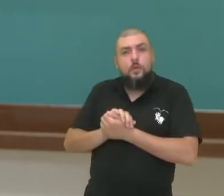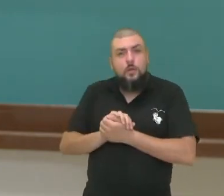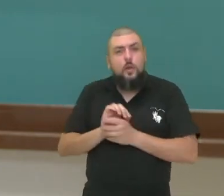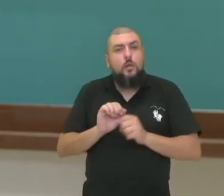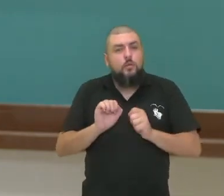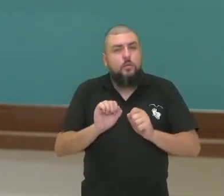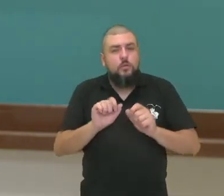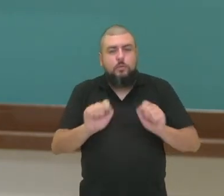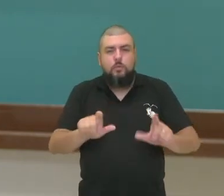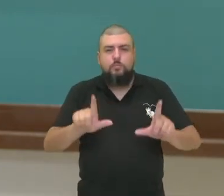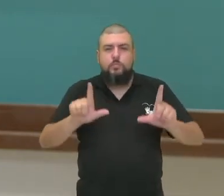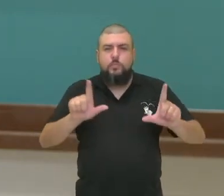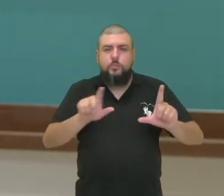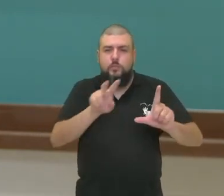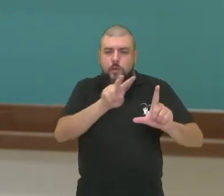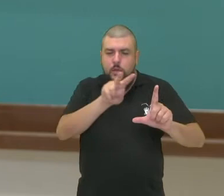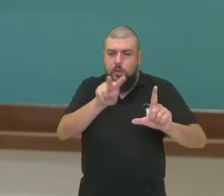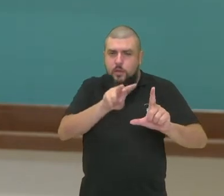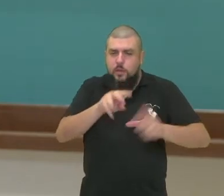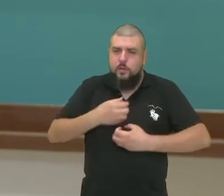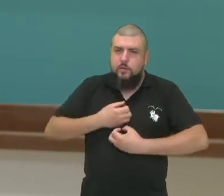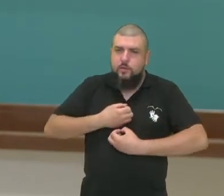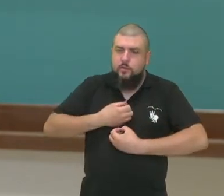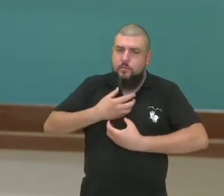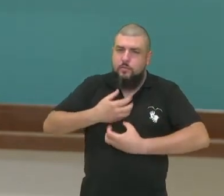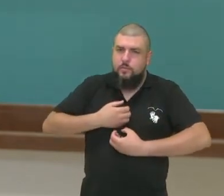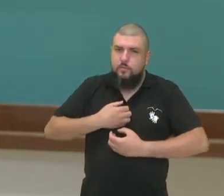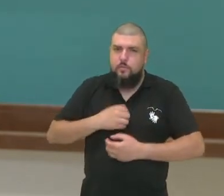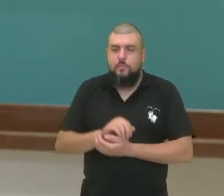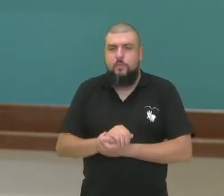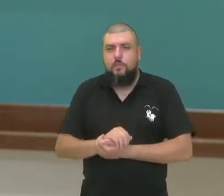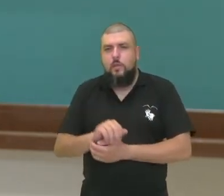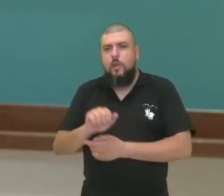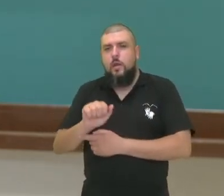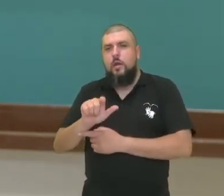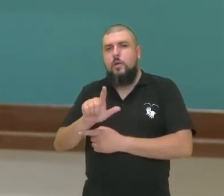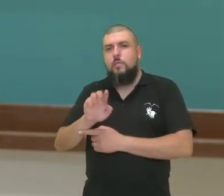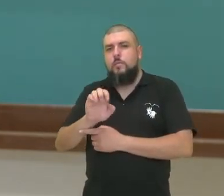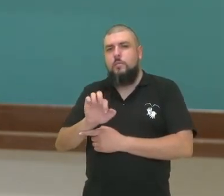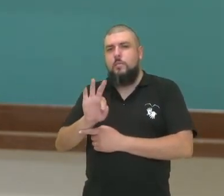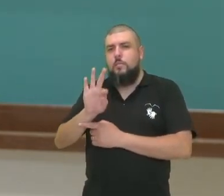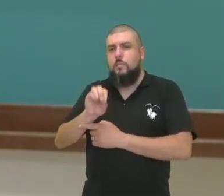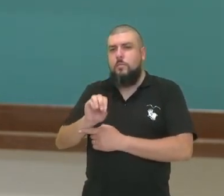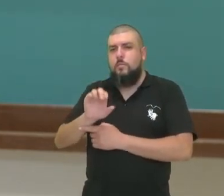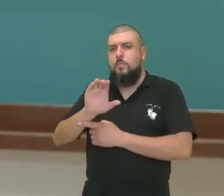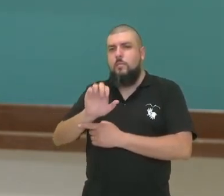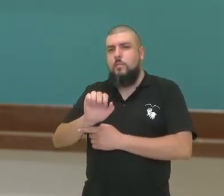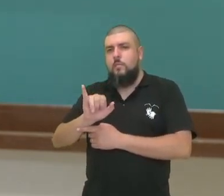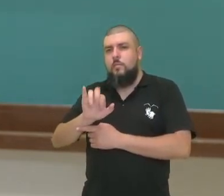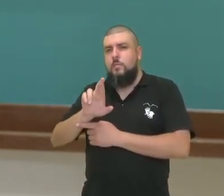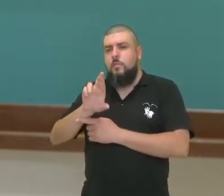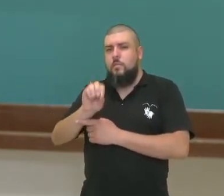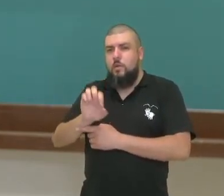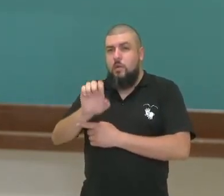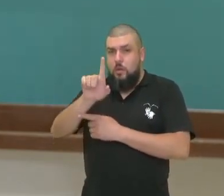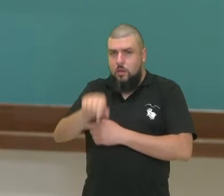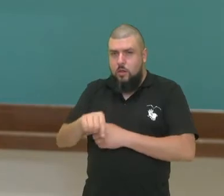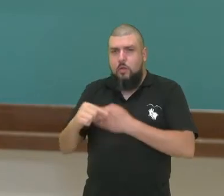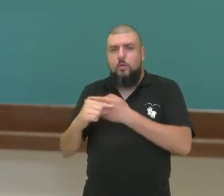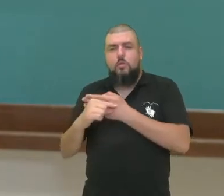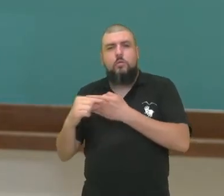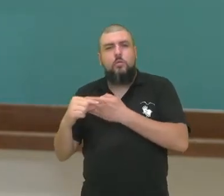ler todo o poema. Então, o Alberto Caeiro, um poeta muito interessante, valorizando aí as sensações